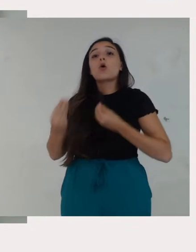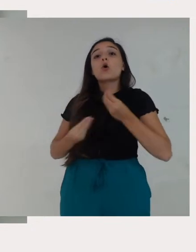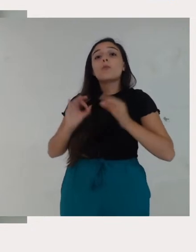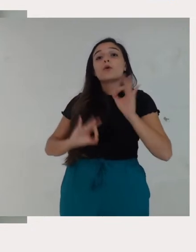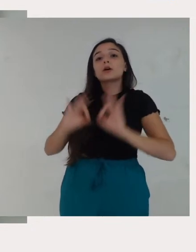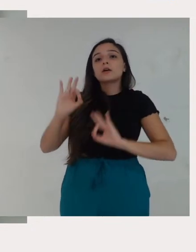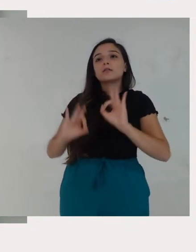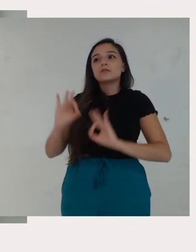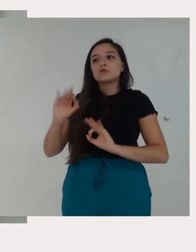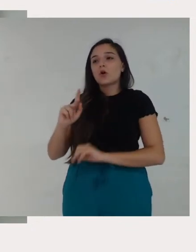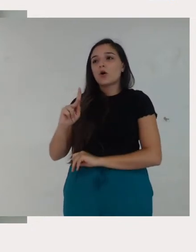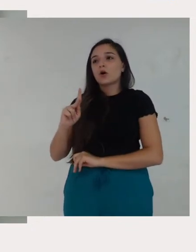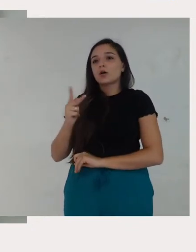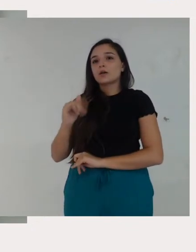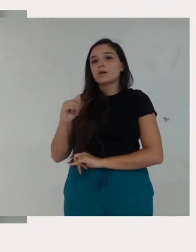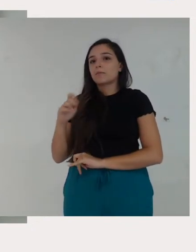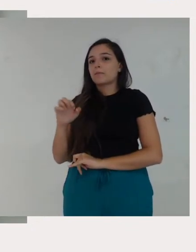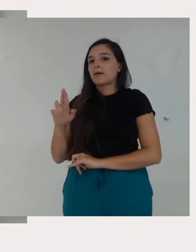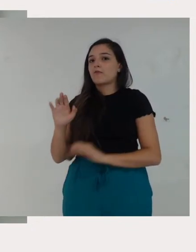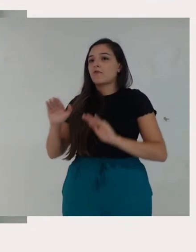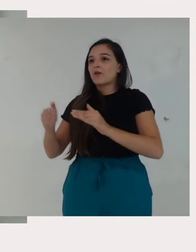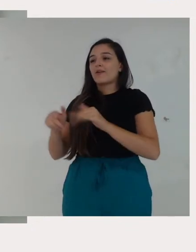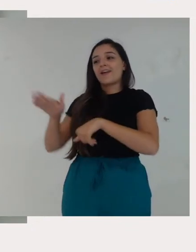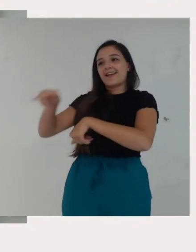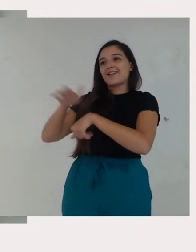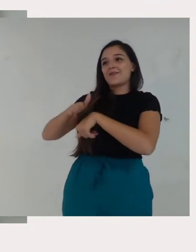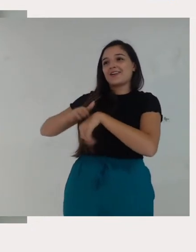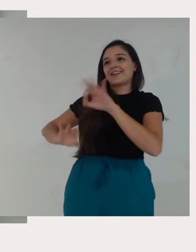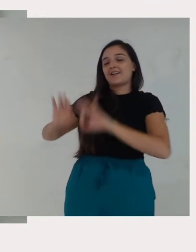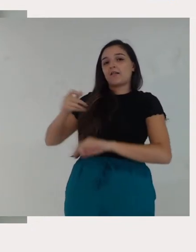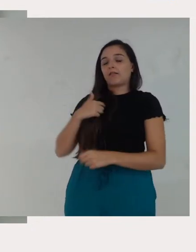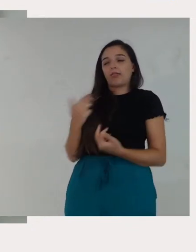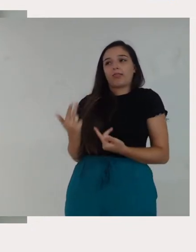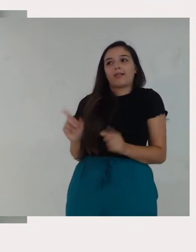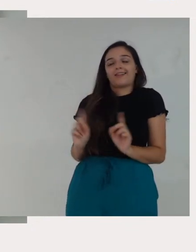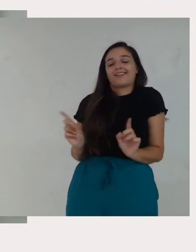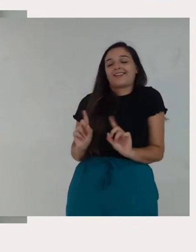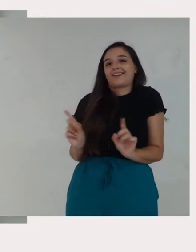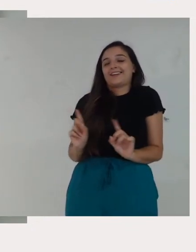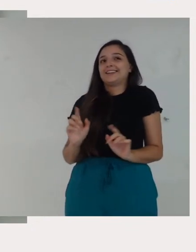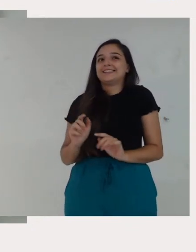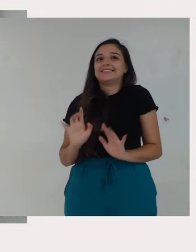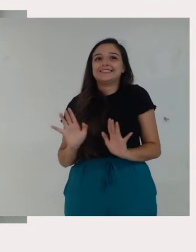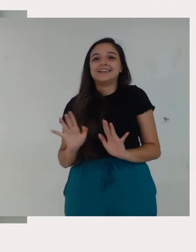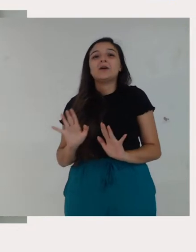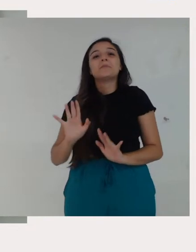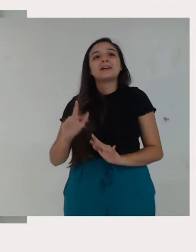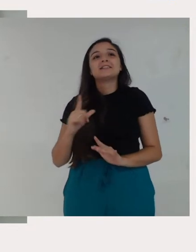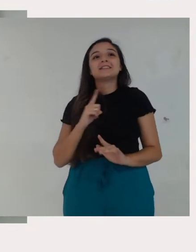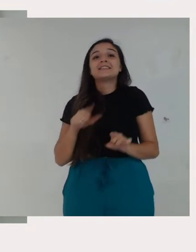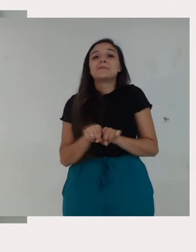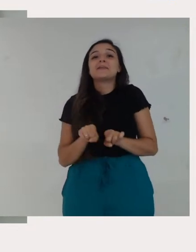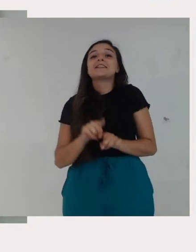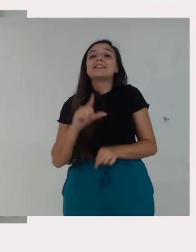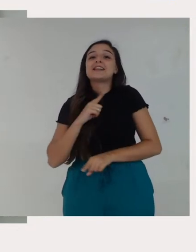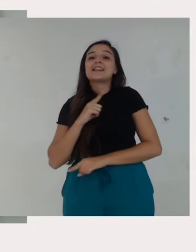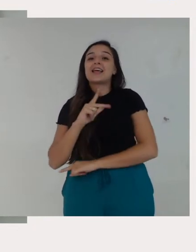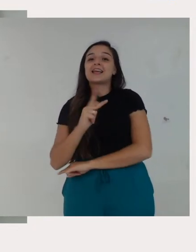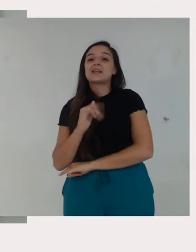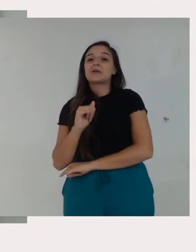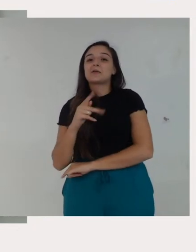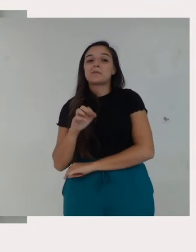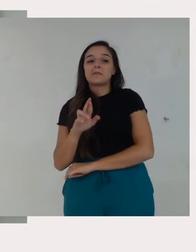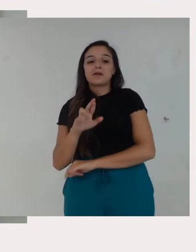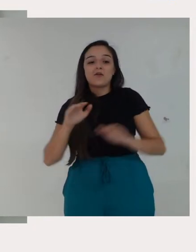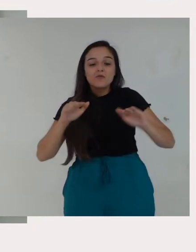não sou organizada pela professora Silvana, mas temos também esse hiperfoco, porque a gente faz